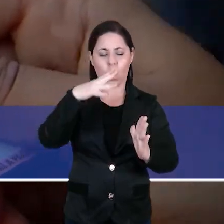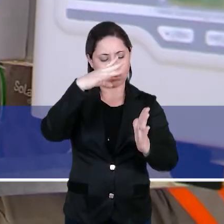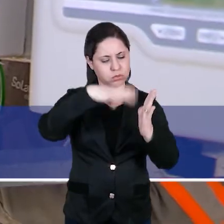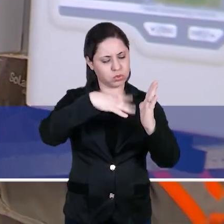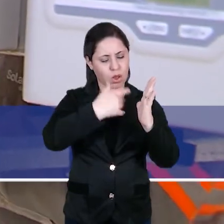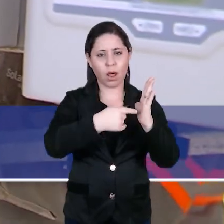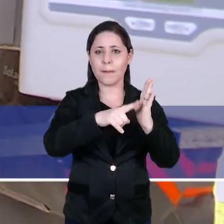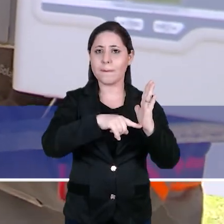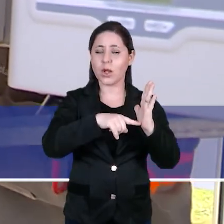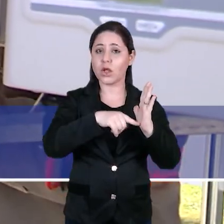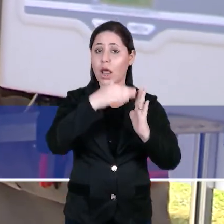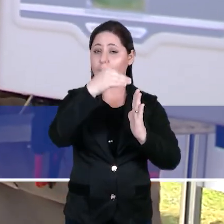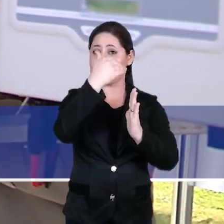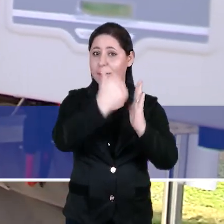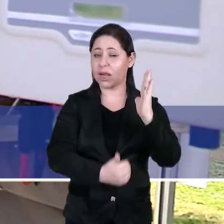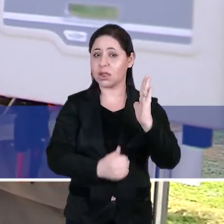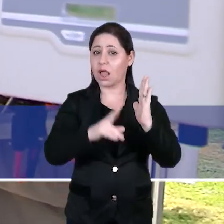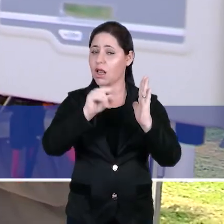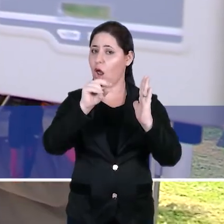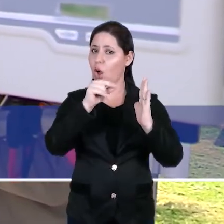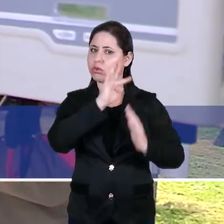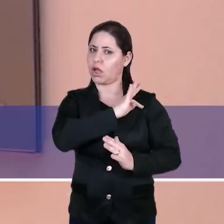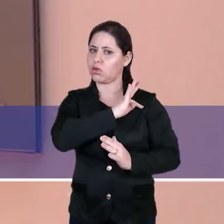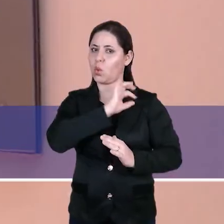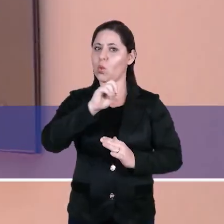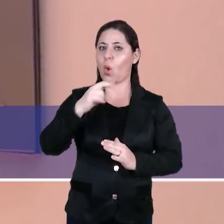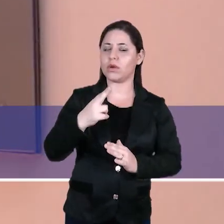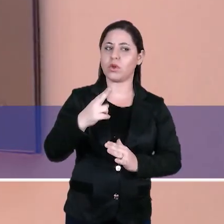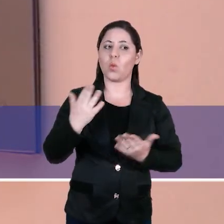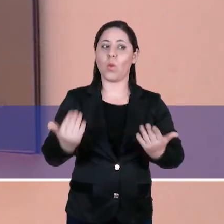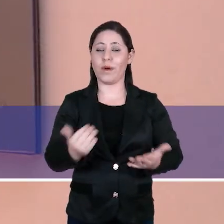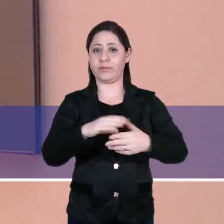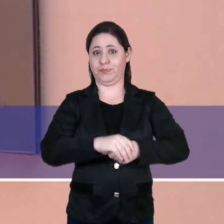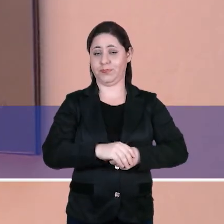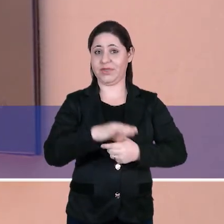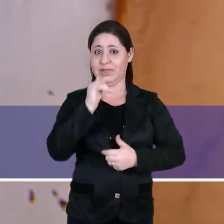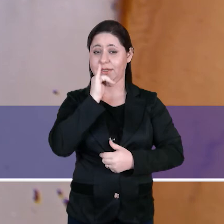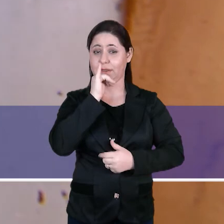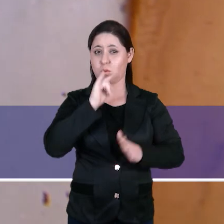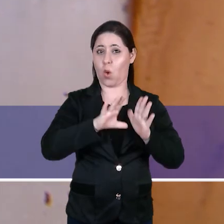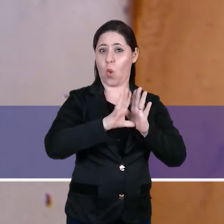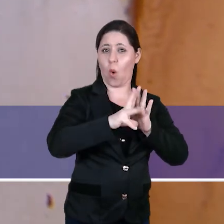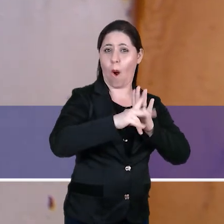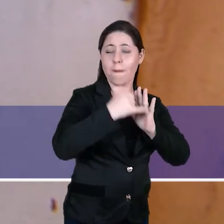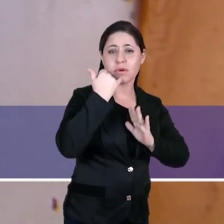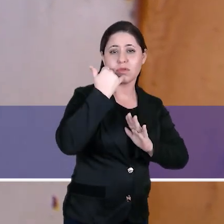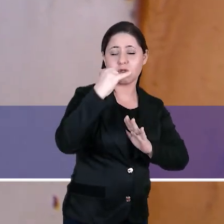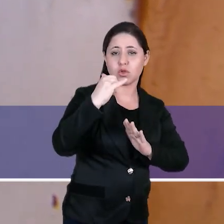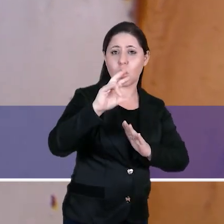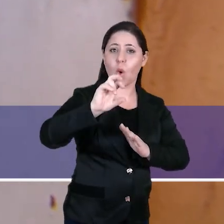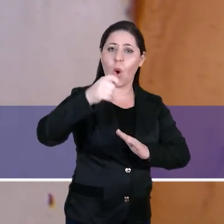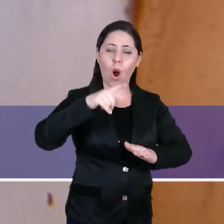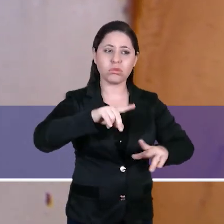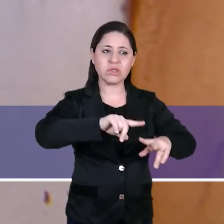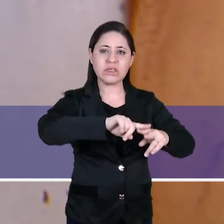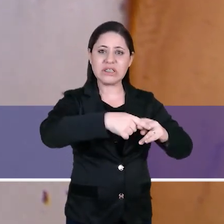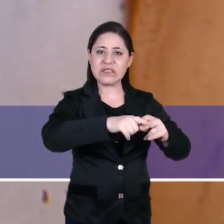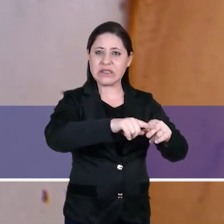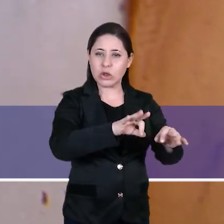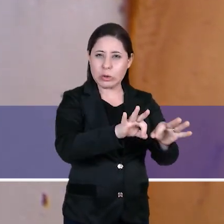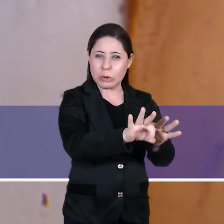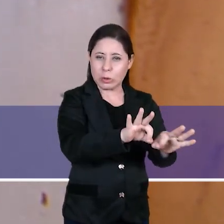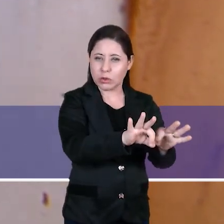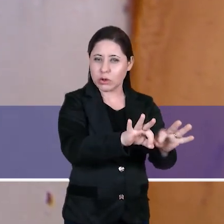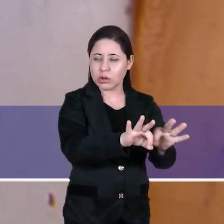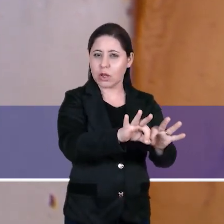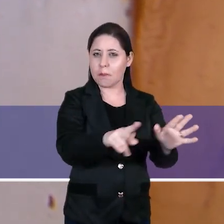conta diz respeito ao rateio de perdas não técnicas, ou seja, aquelas decorrentes de furto de energia ou violação de medidores,